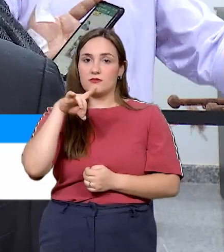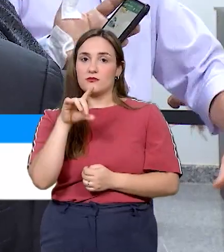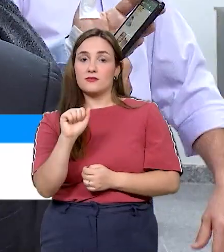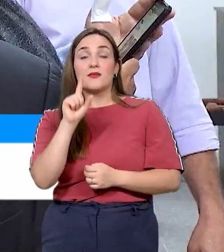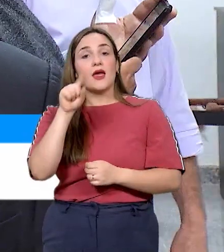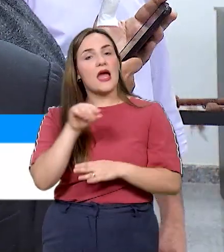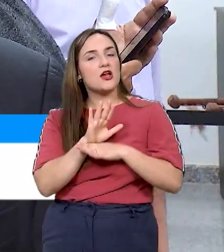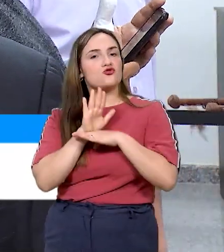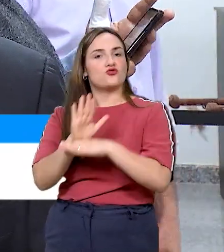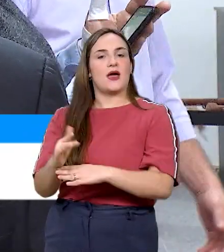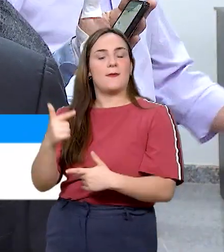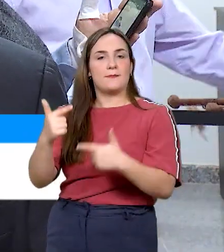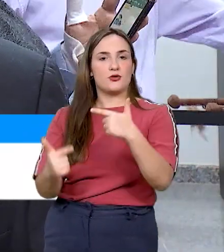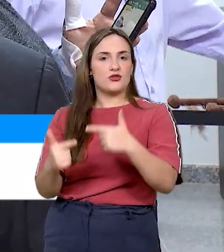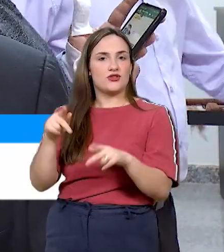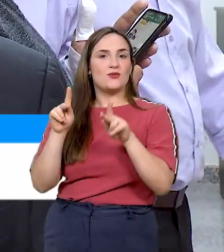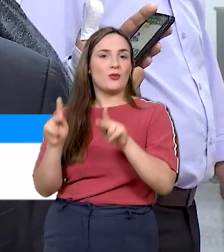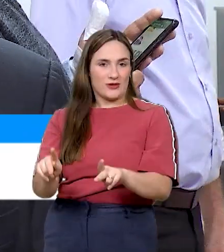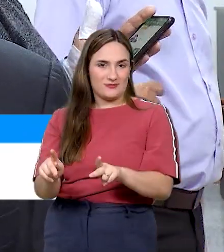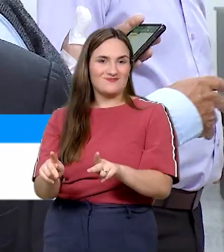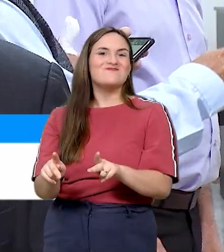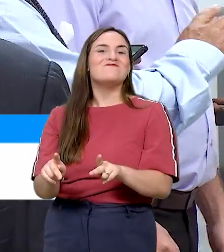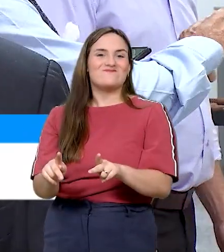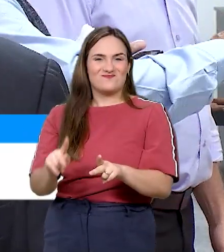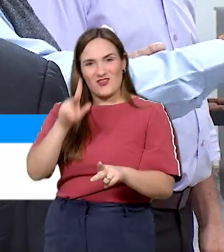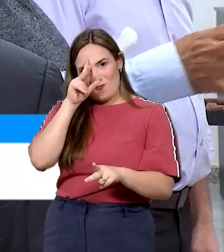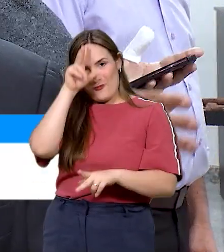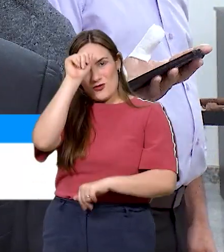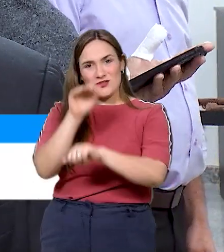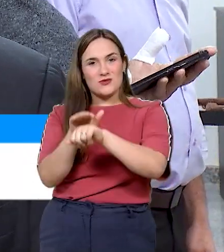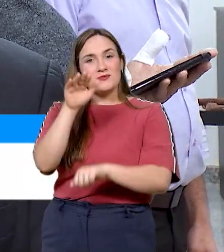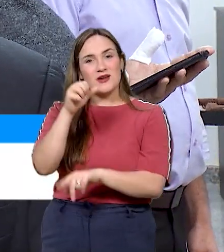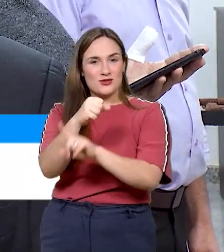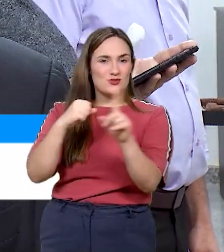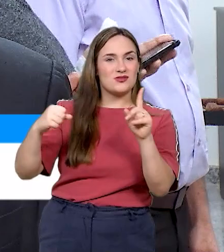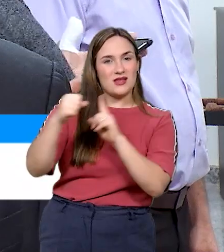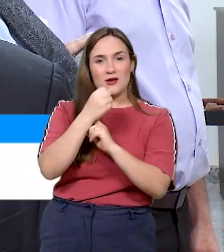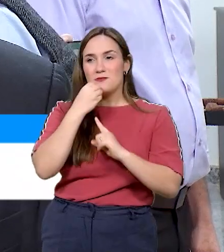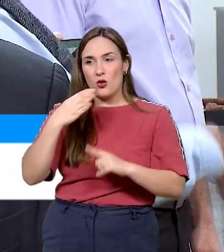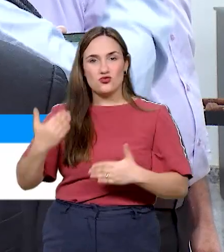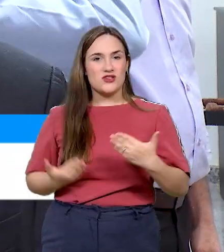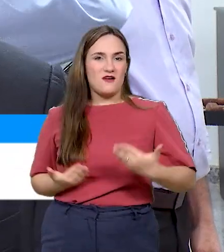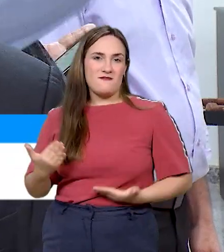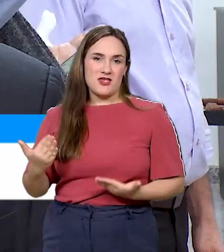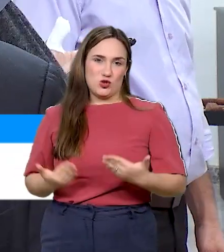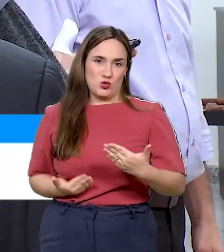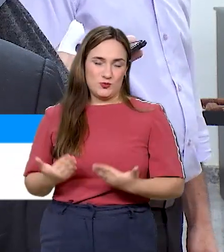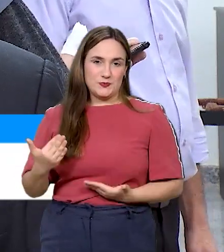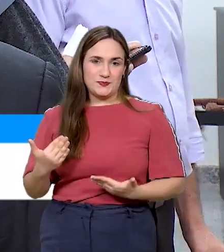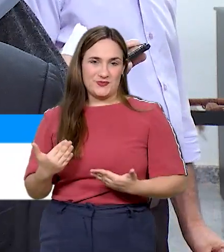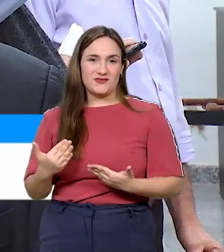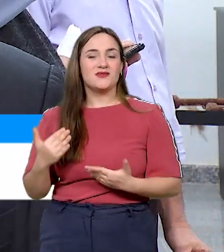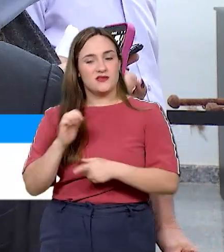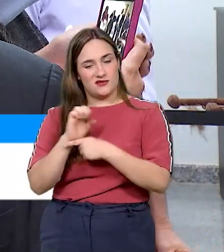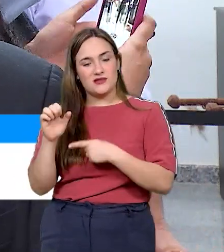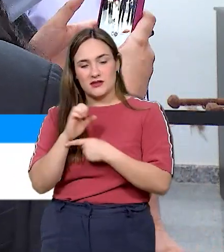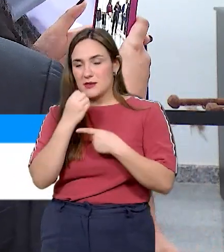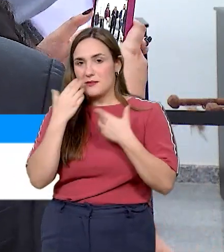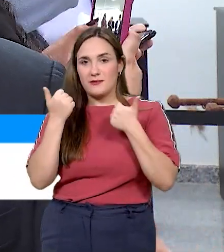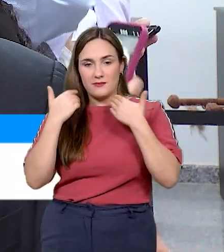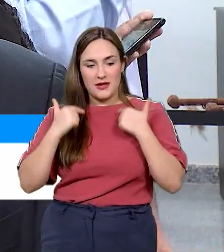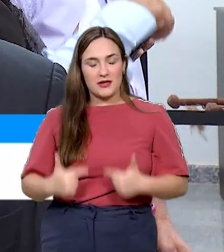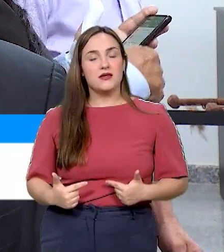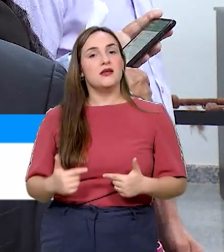de reforço na política para que nós possamos fortalecer a nossa sociedade e nós criarmos um